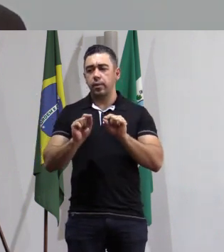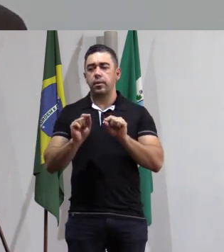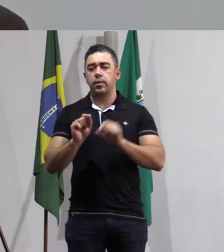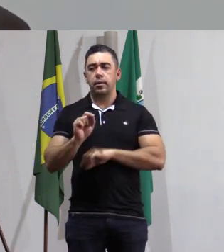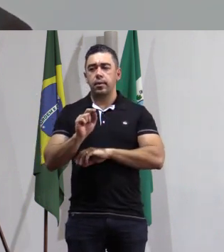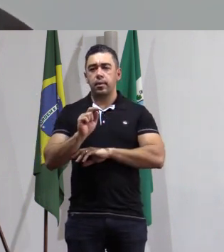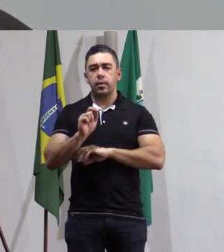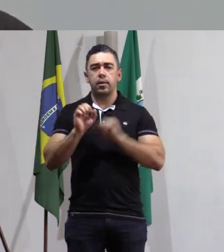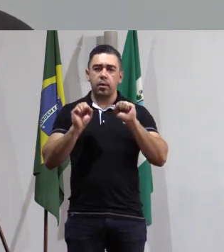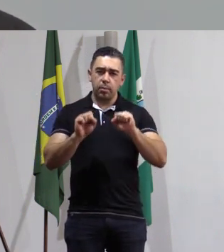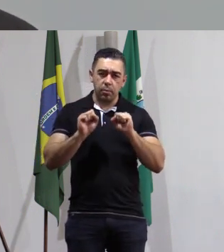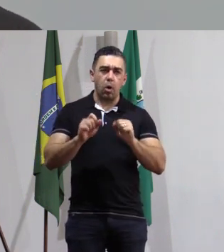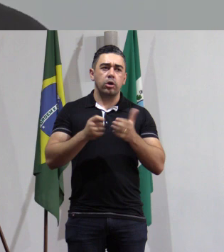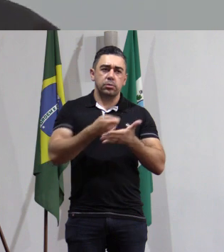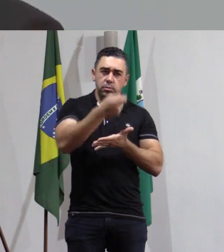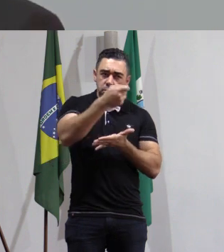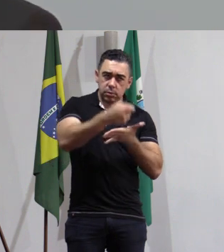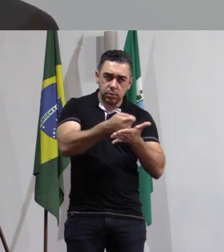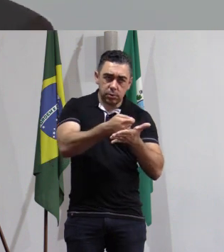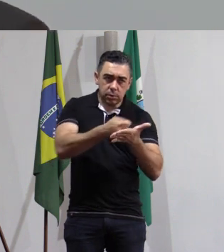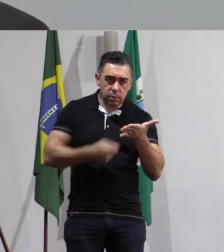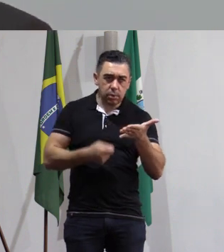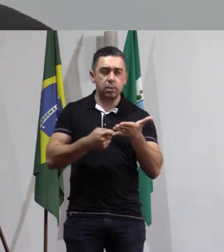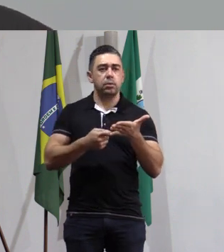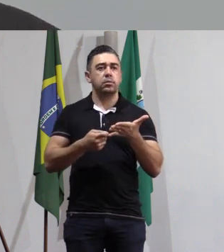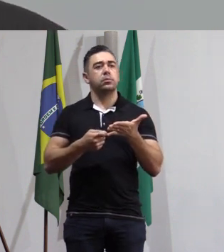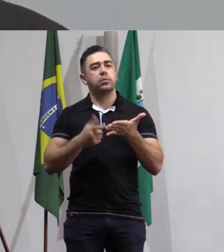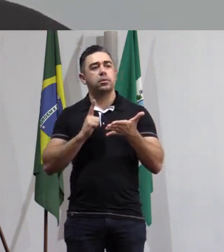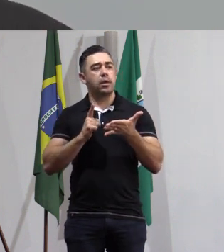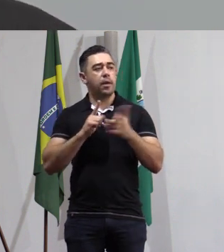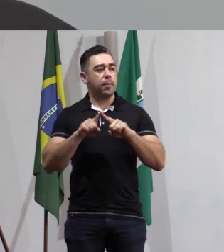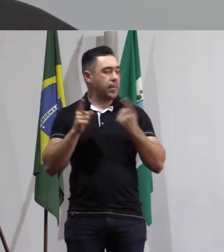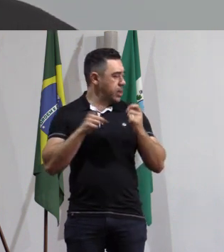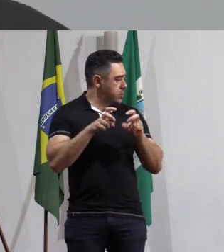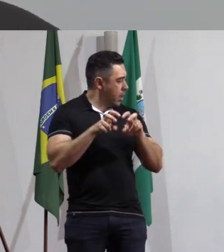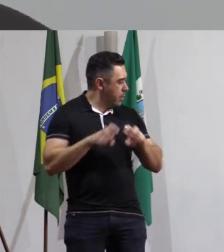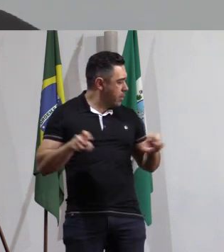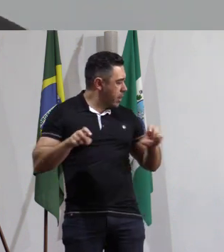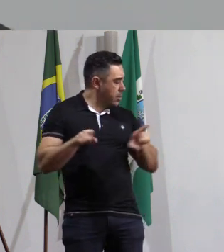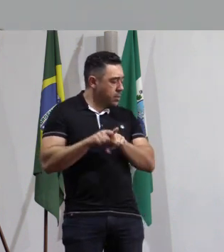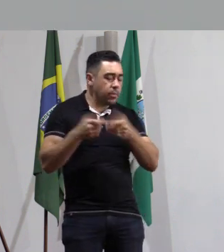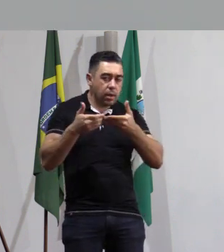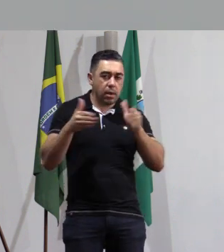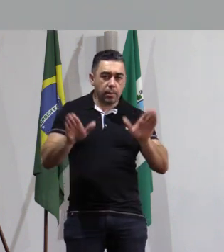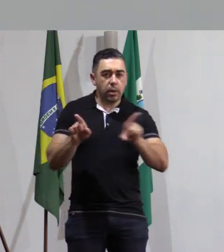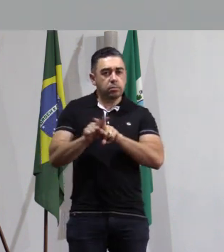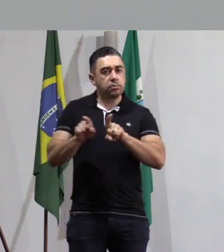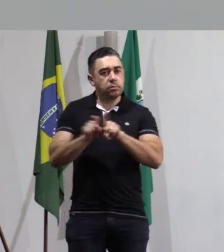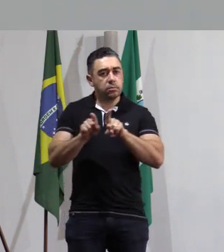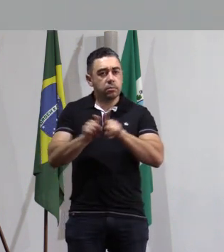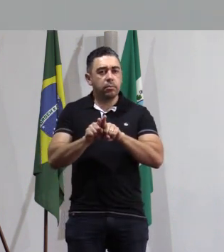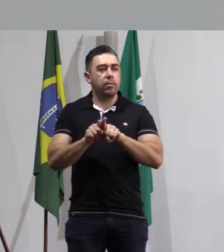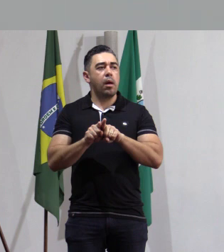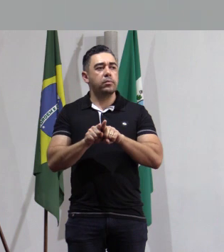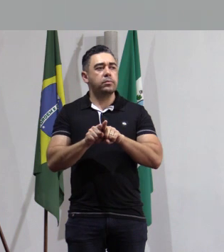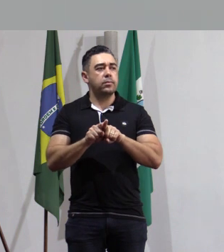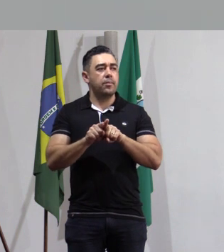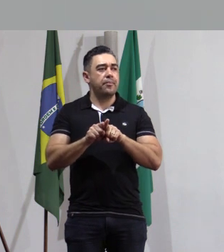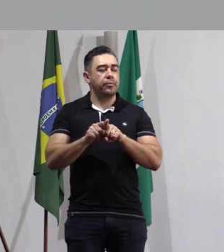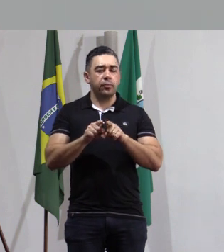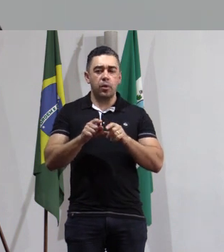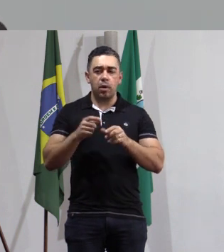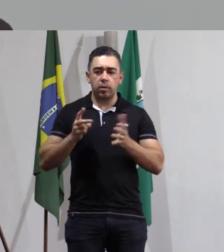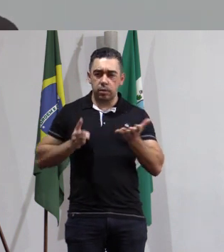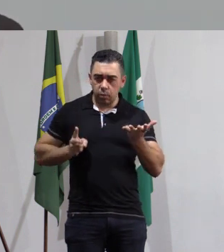encaminhamentos de manifestações por escrito, mas a mesa deixará em aberto também, na medida em que a